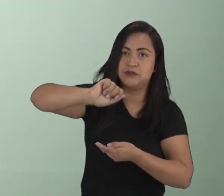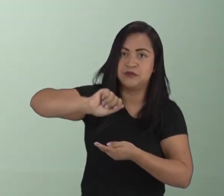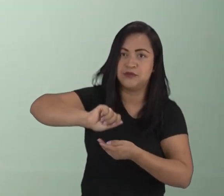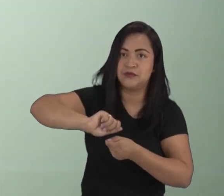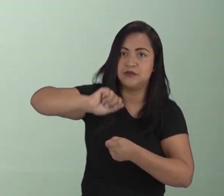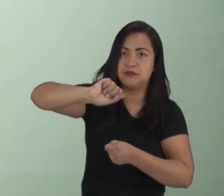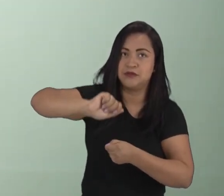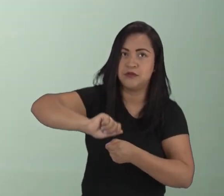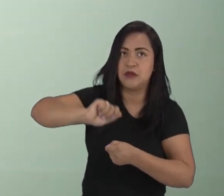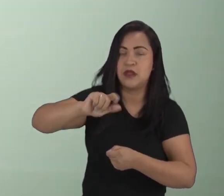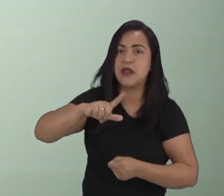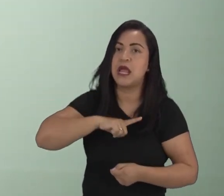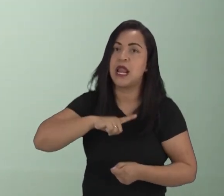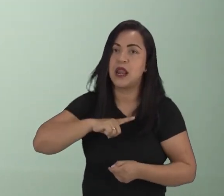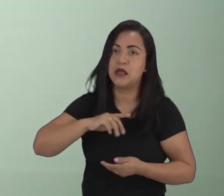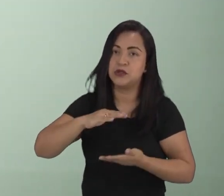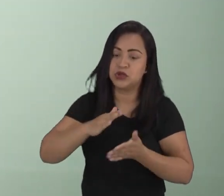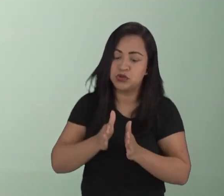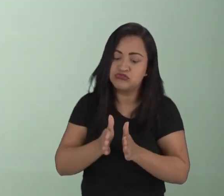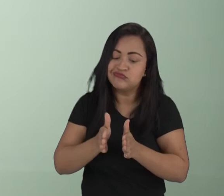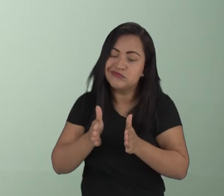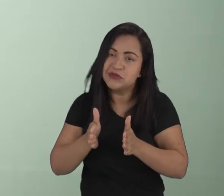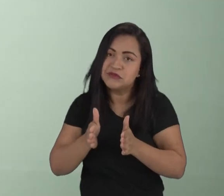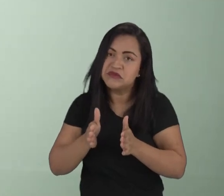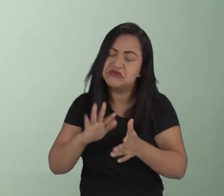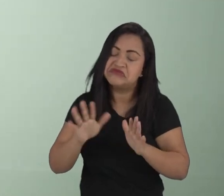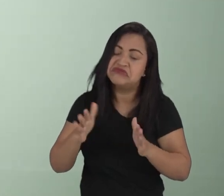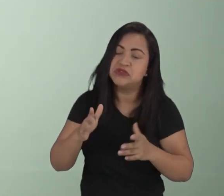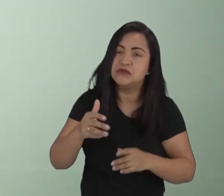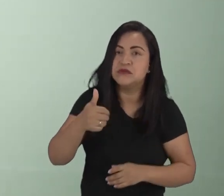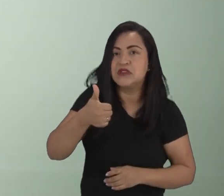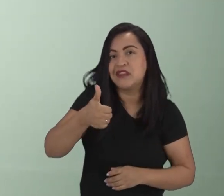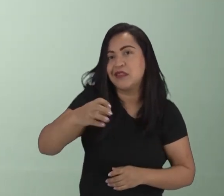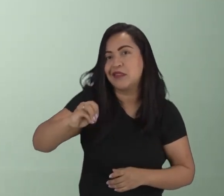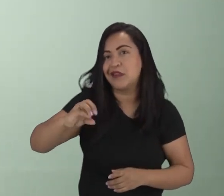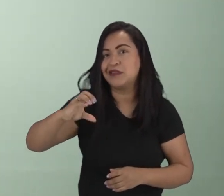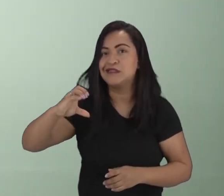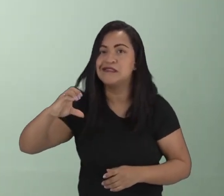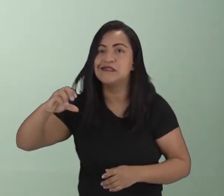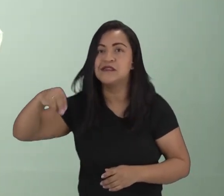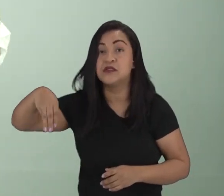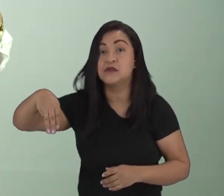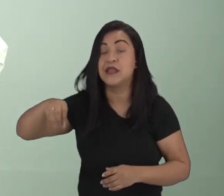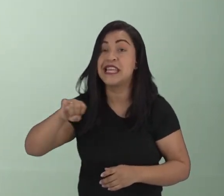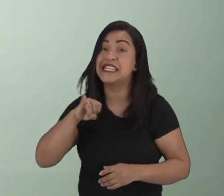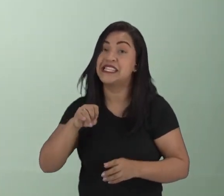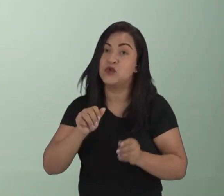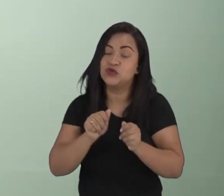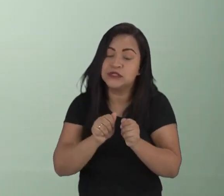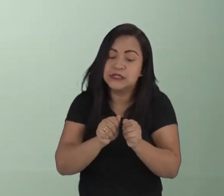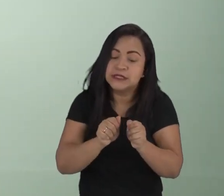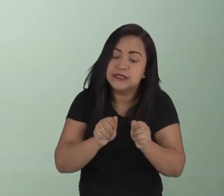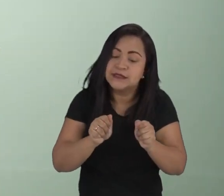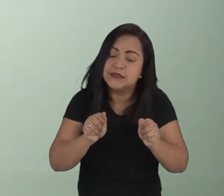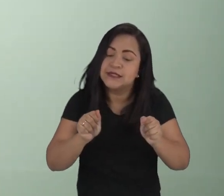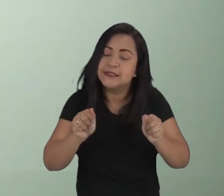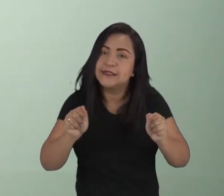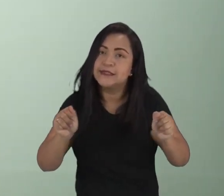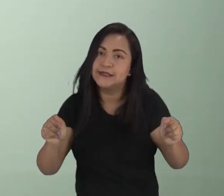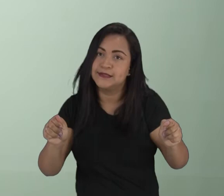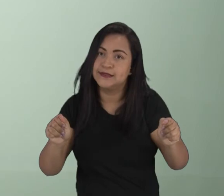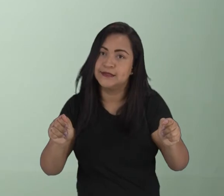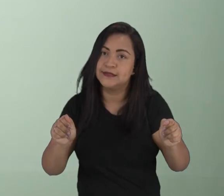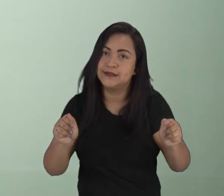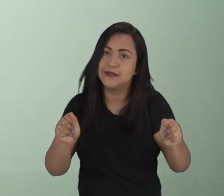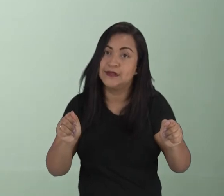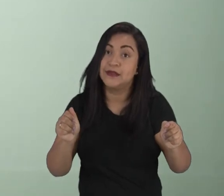comprimindo, ela tem um tamanho, por exemplo, de 10 centímetros. Mas se eu esticar essa mola, se eu deformar essa mola,